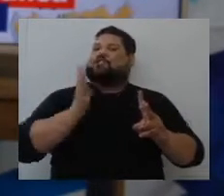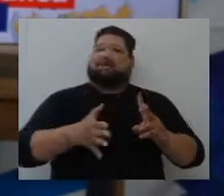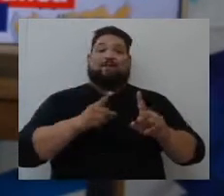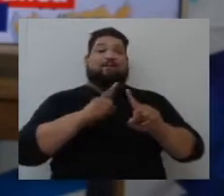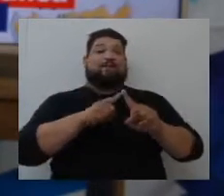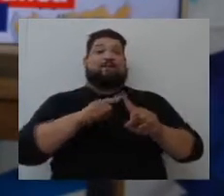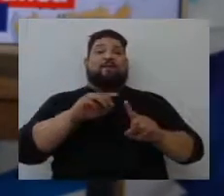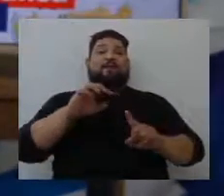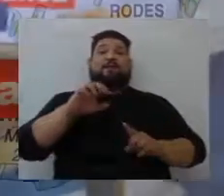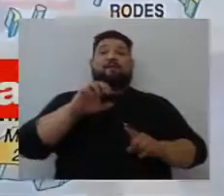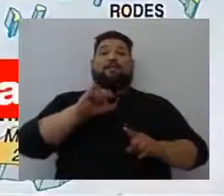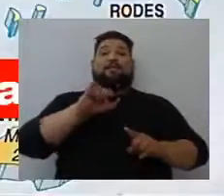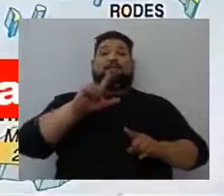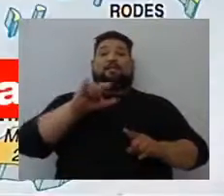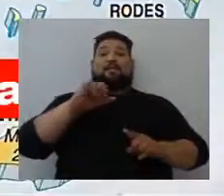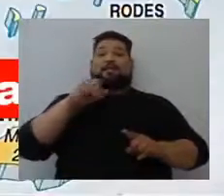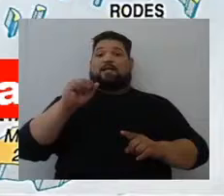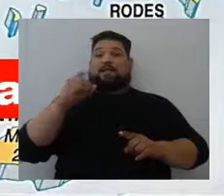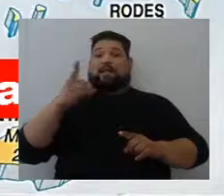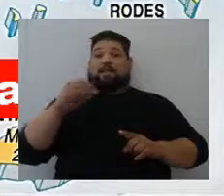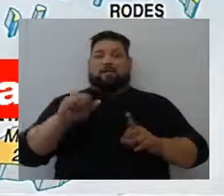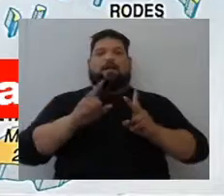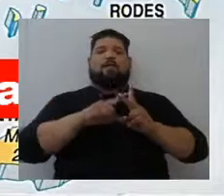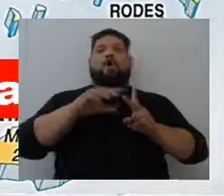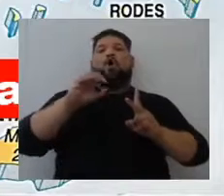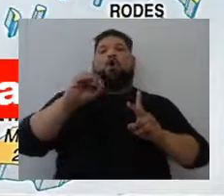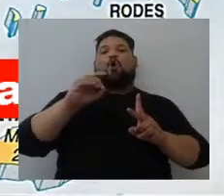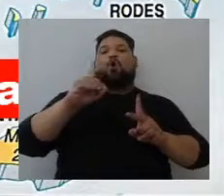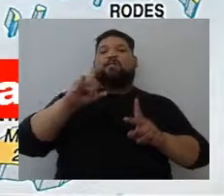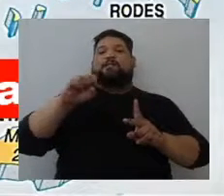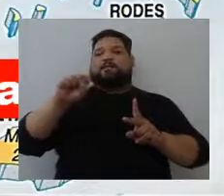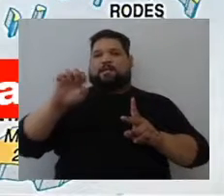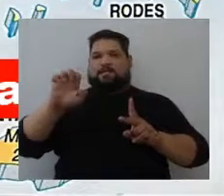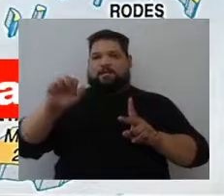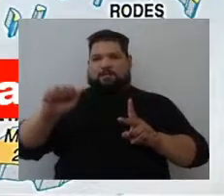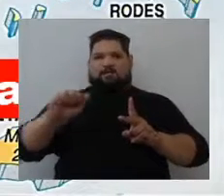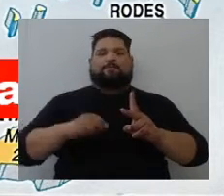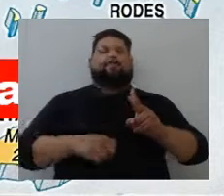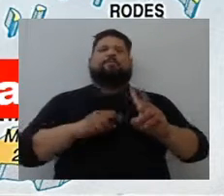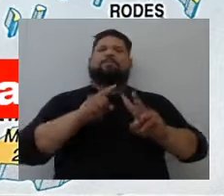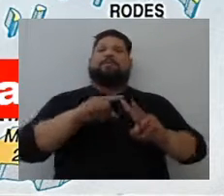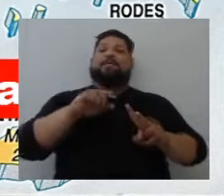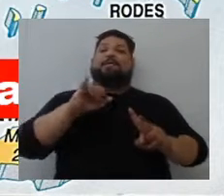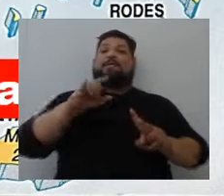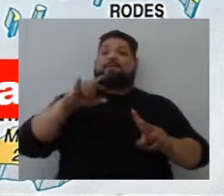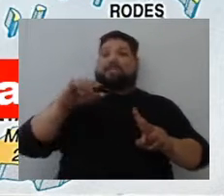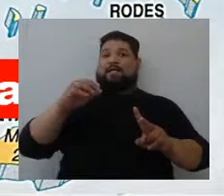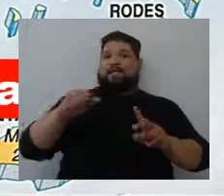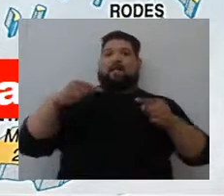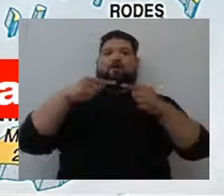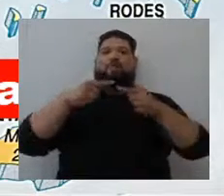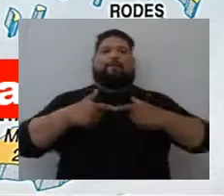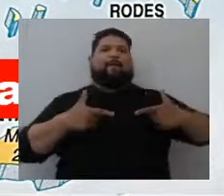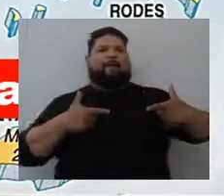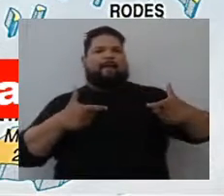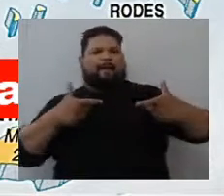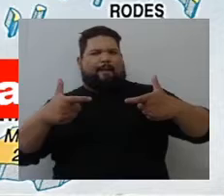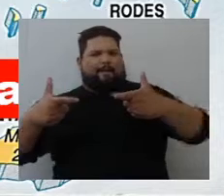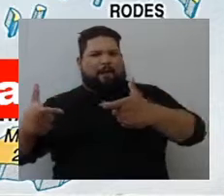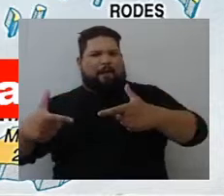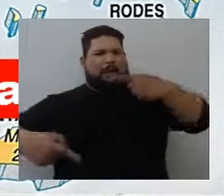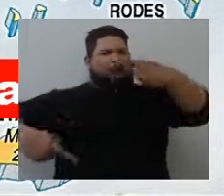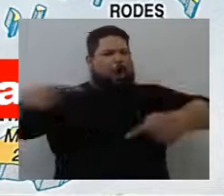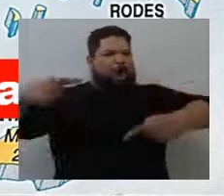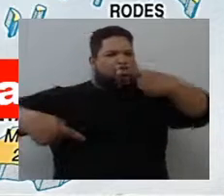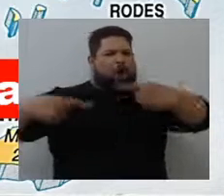Ilíada e a Odisseia. A Ilíada trata sobre a Guerra de Troia, principalmente o último